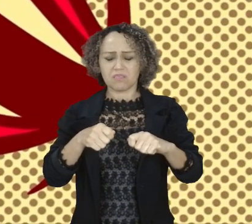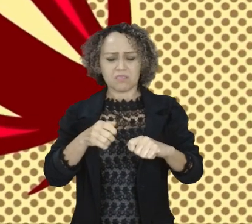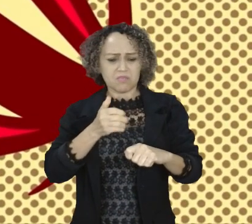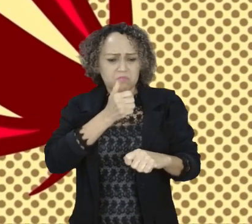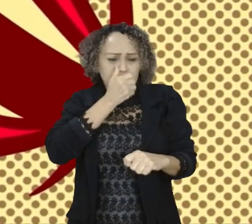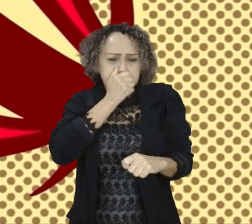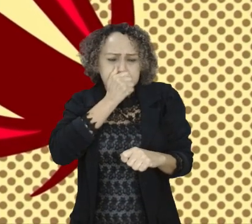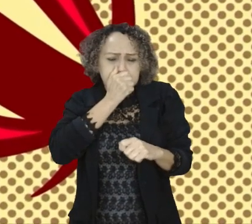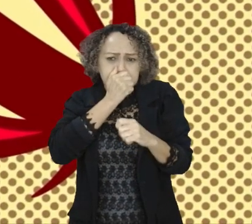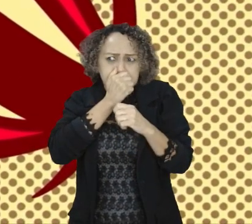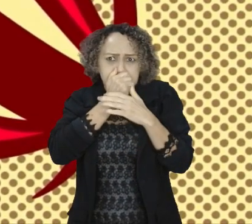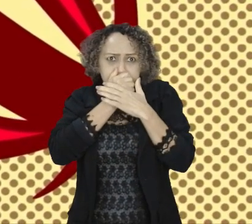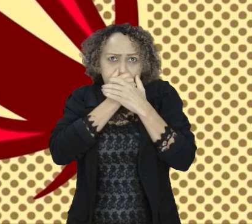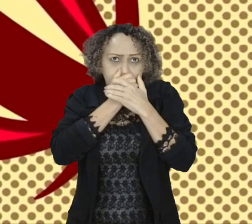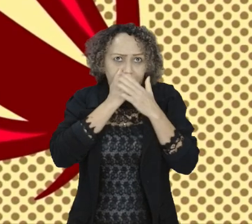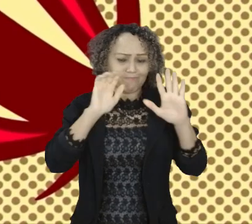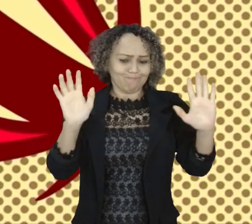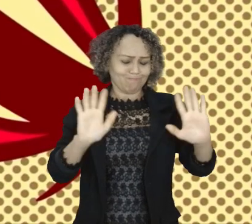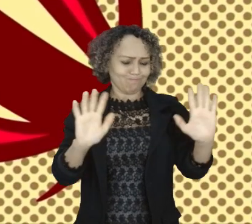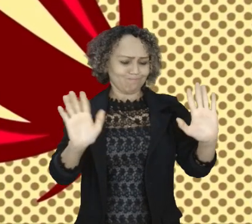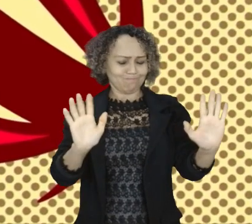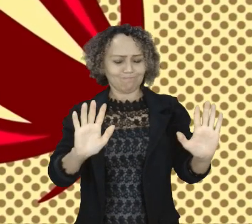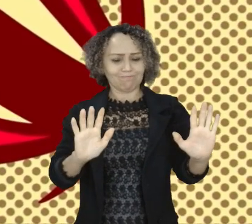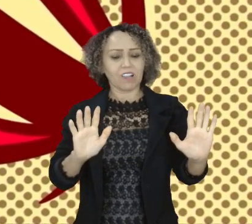agora eu vou falar.